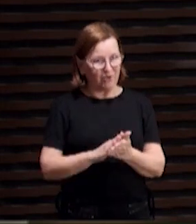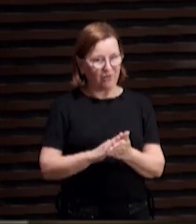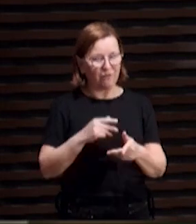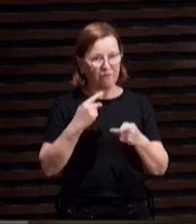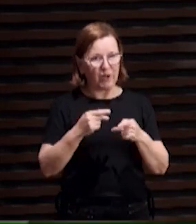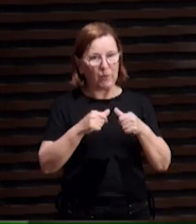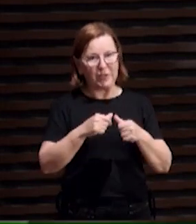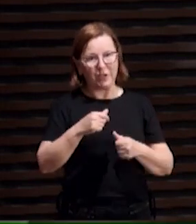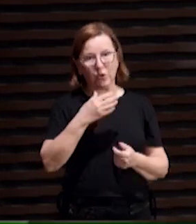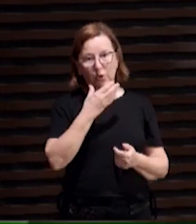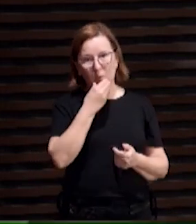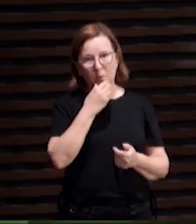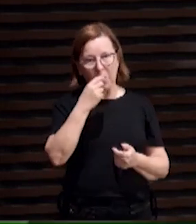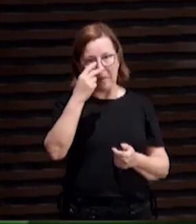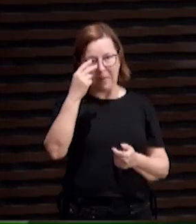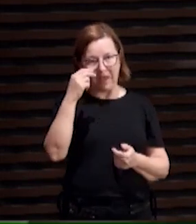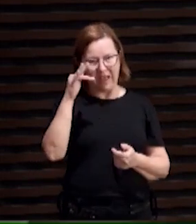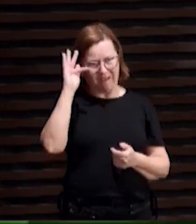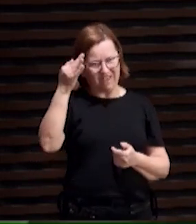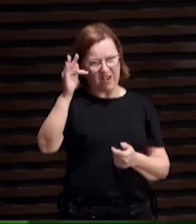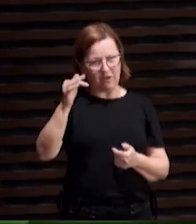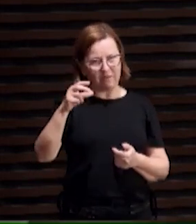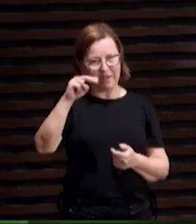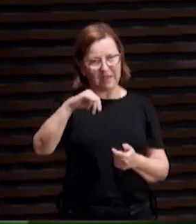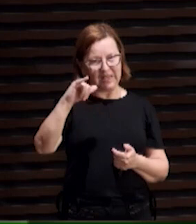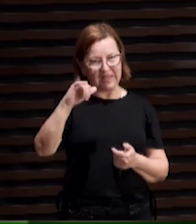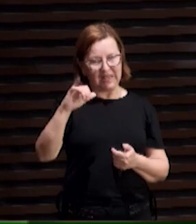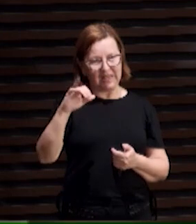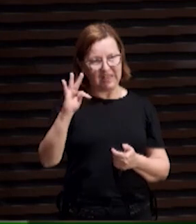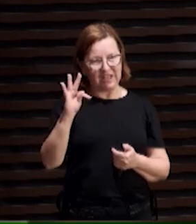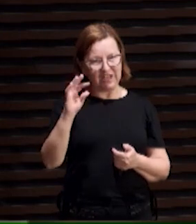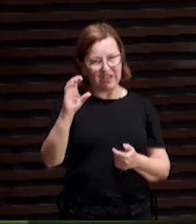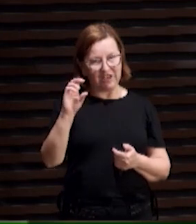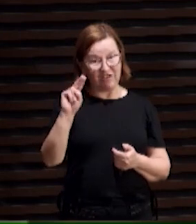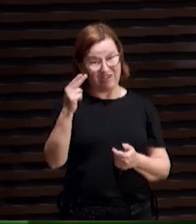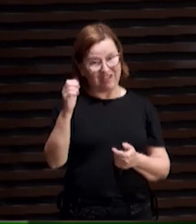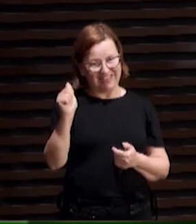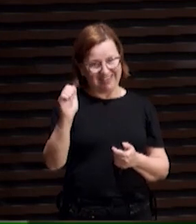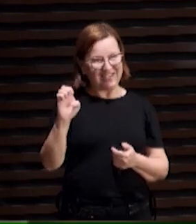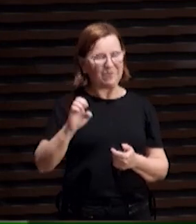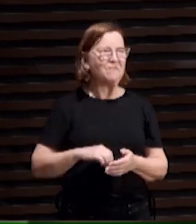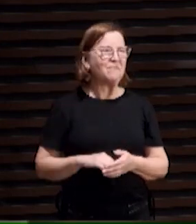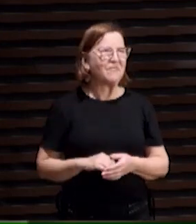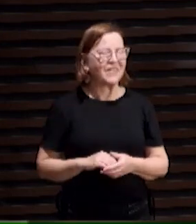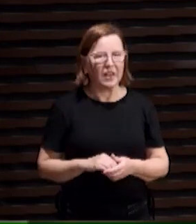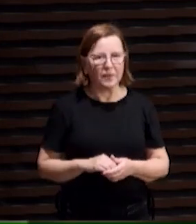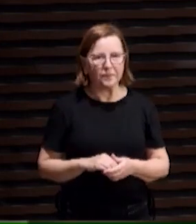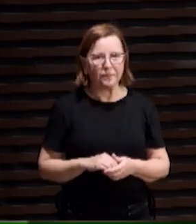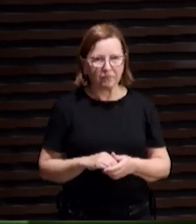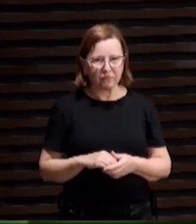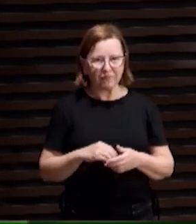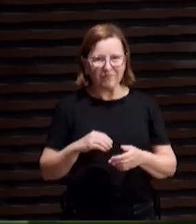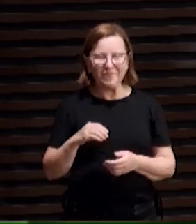e foi grande a sua ruína. O anticristo jaz em ruínas